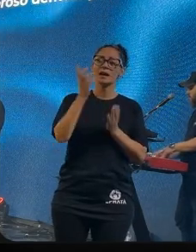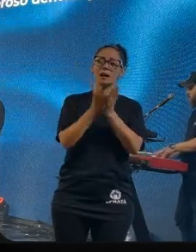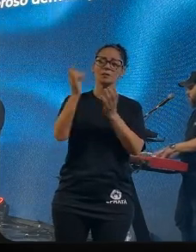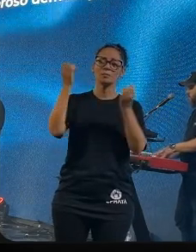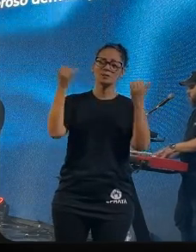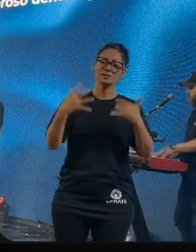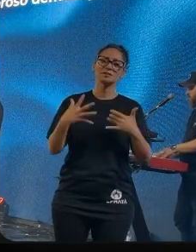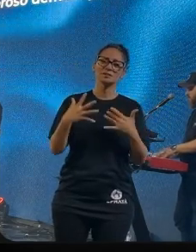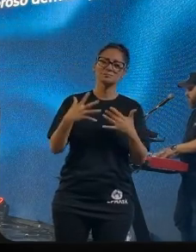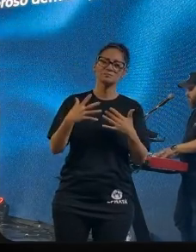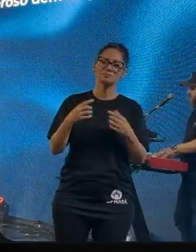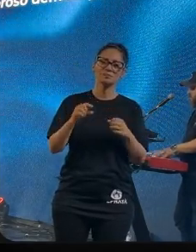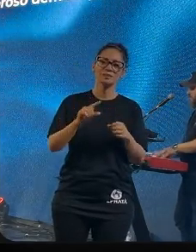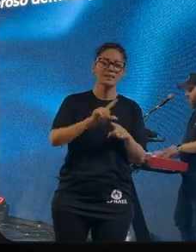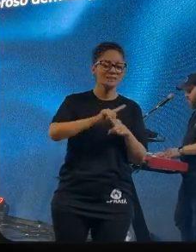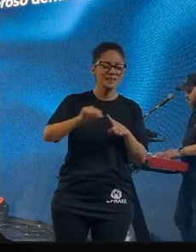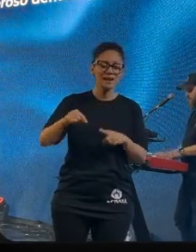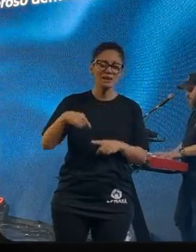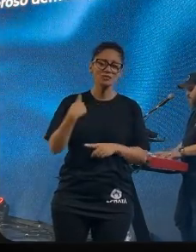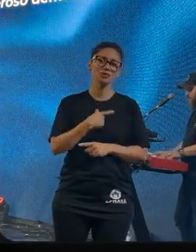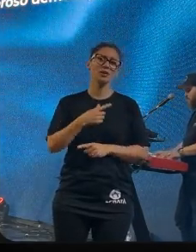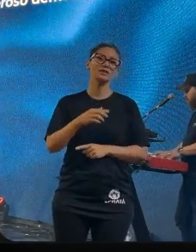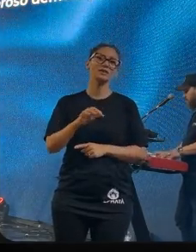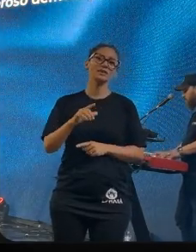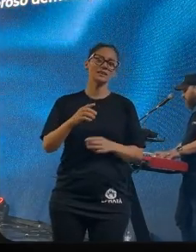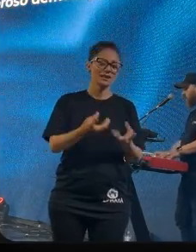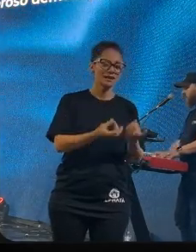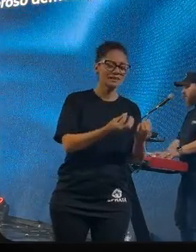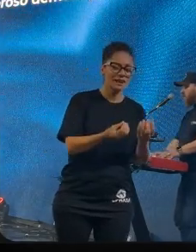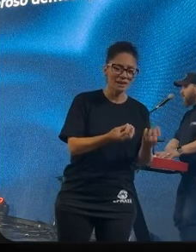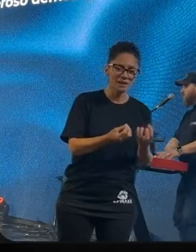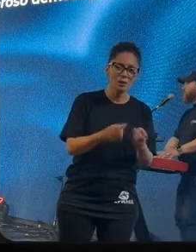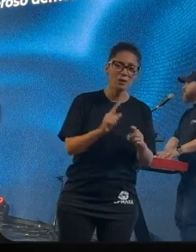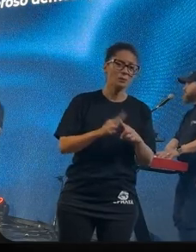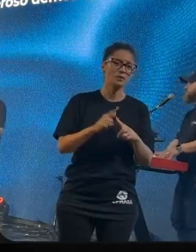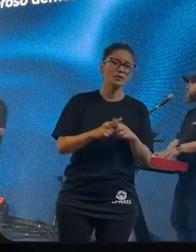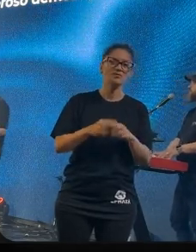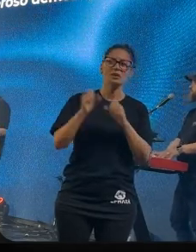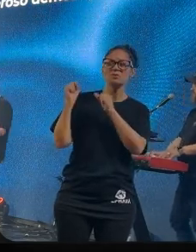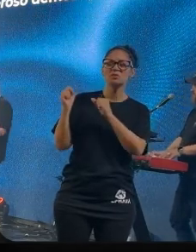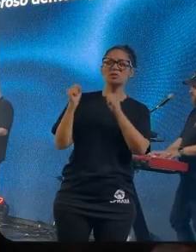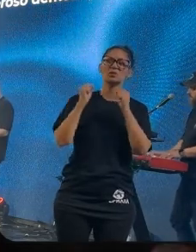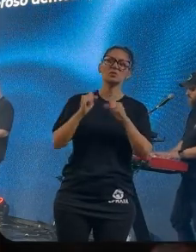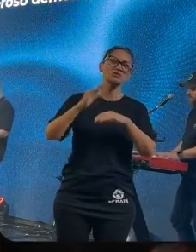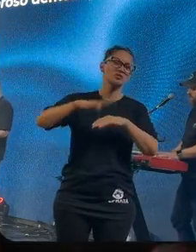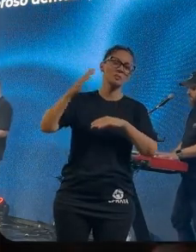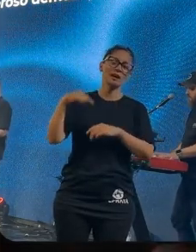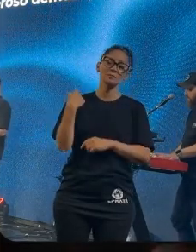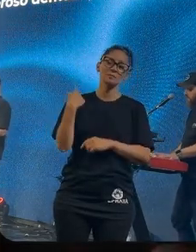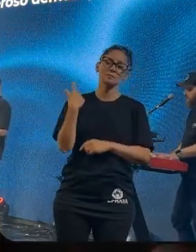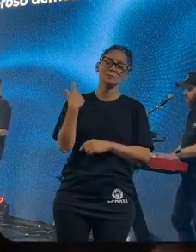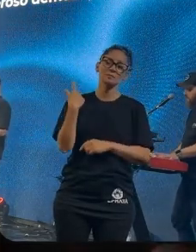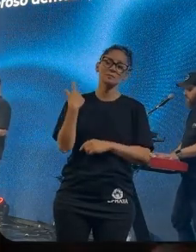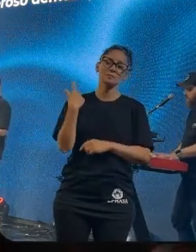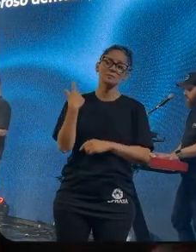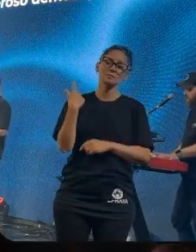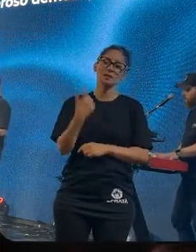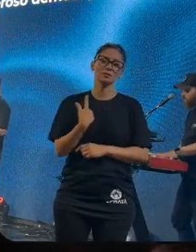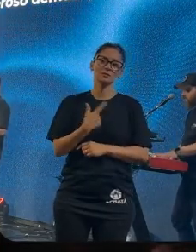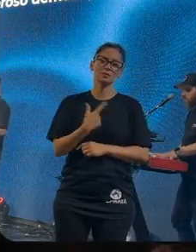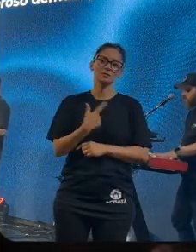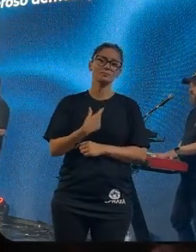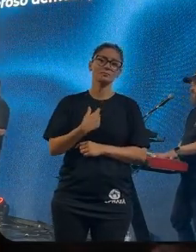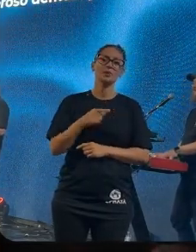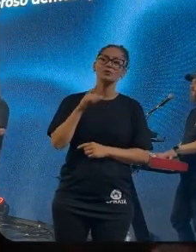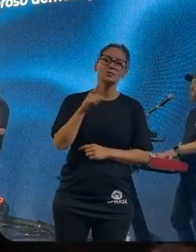Isaque: saia de nossa terra, pois já és poderoso demais para nós. Me escuta,